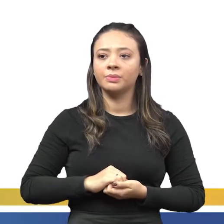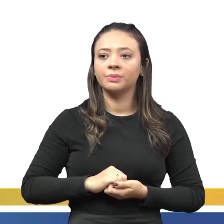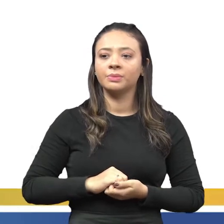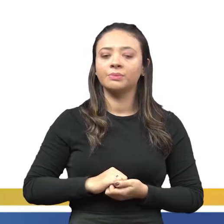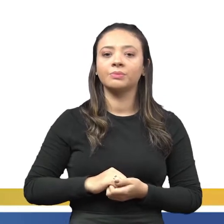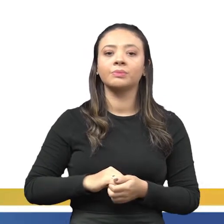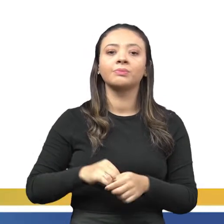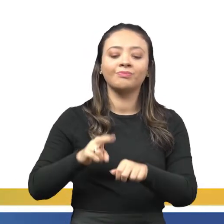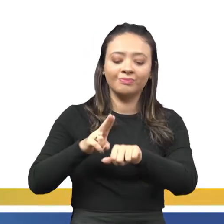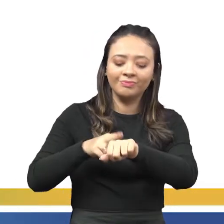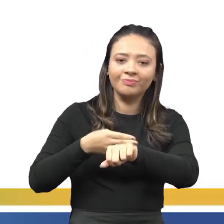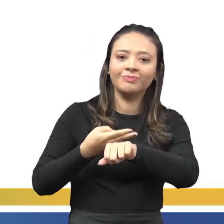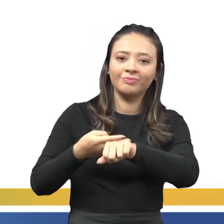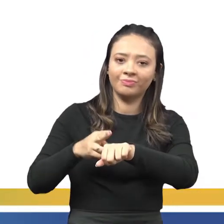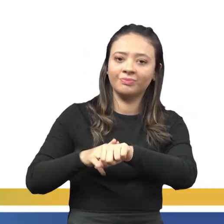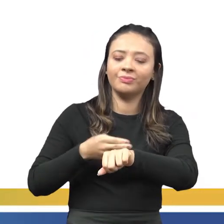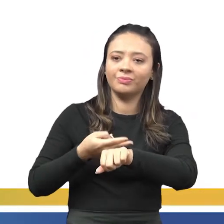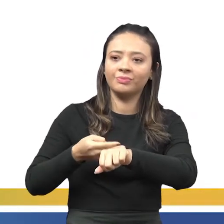presunto e chocolate,